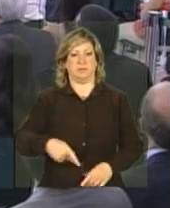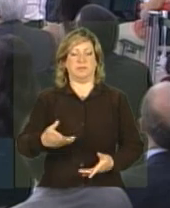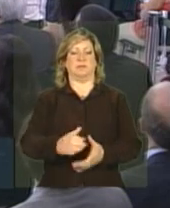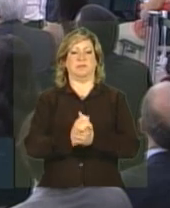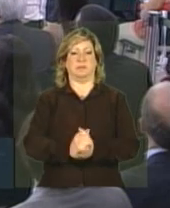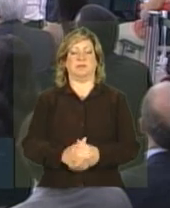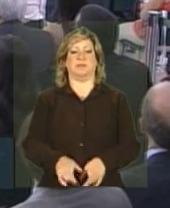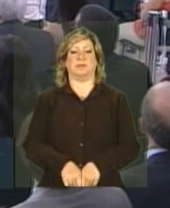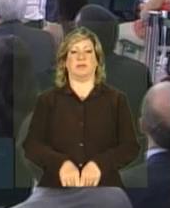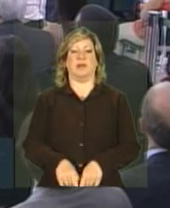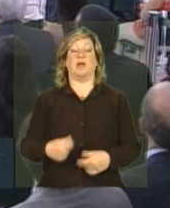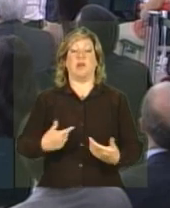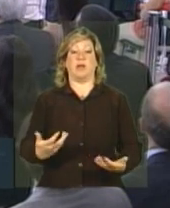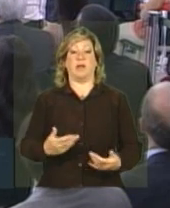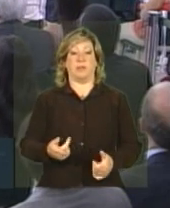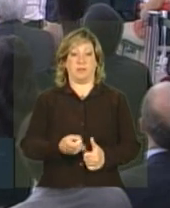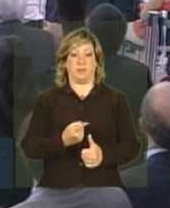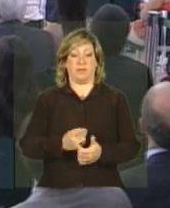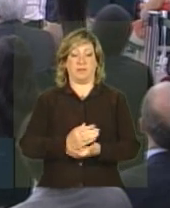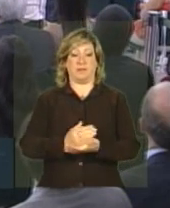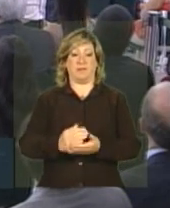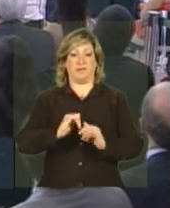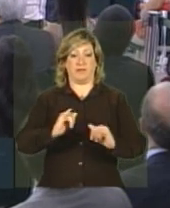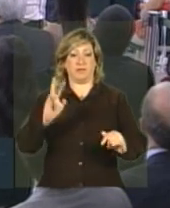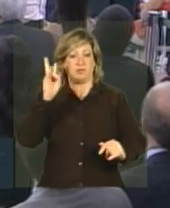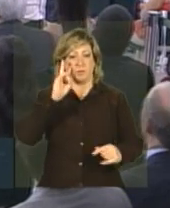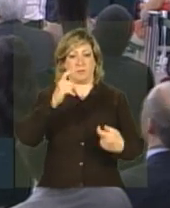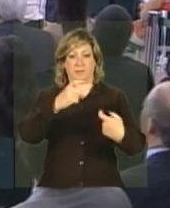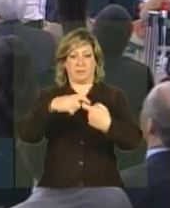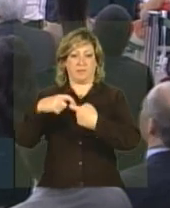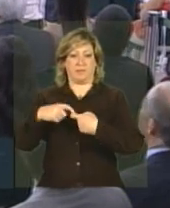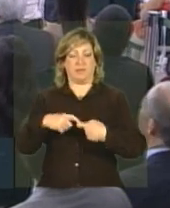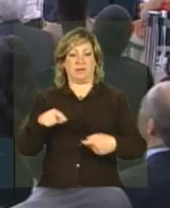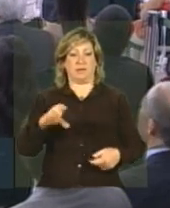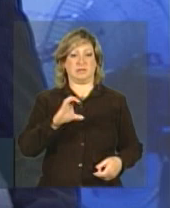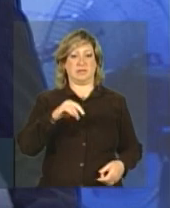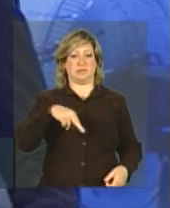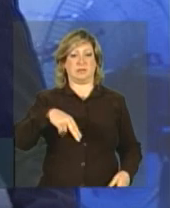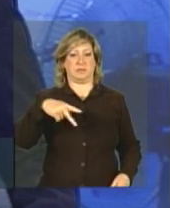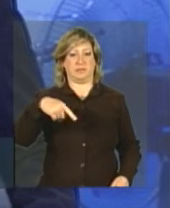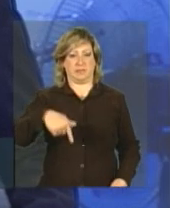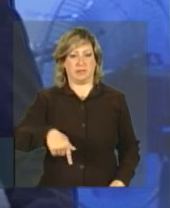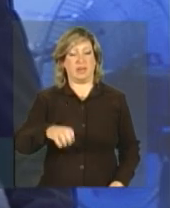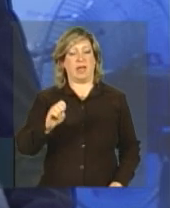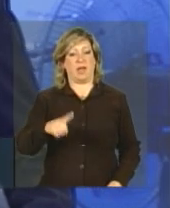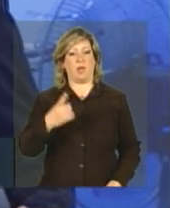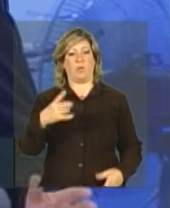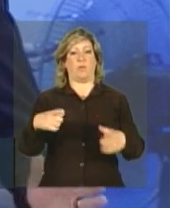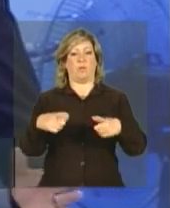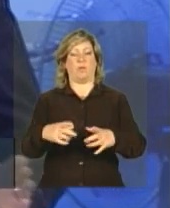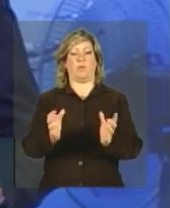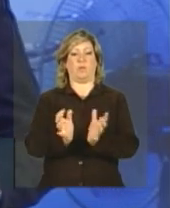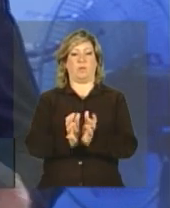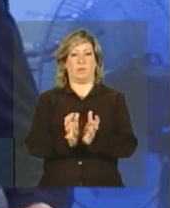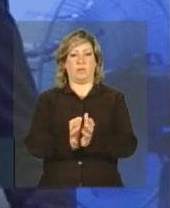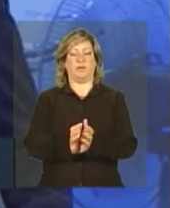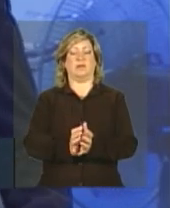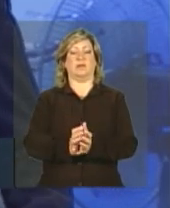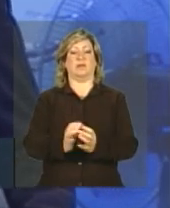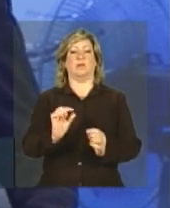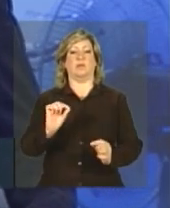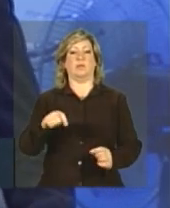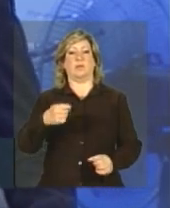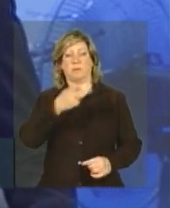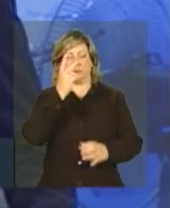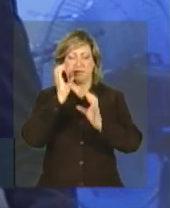das parcerias. CNPq é uma instituição que é a casa do cientista brasileiro, que ao longo de todo esse período